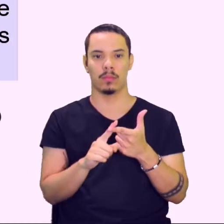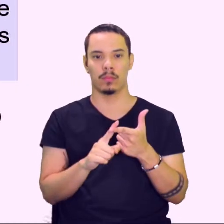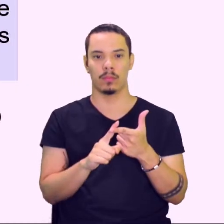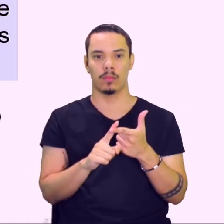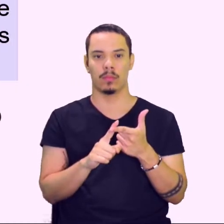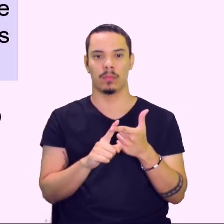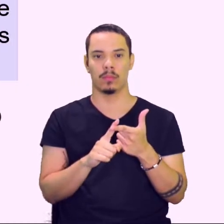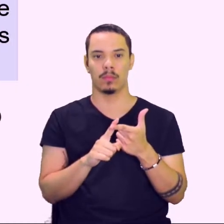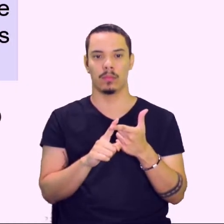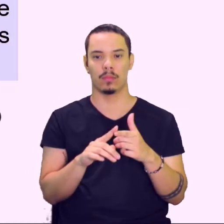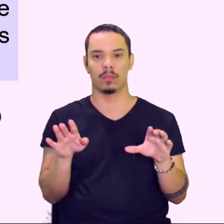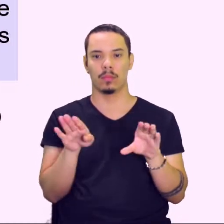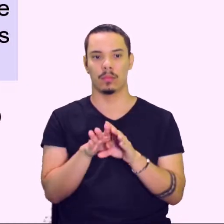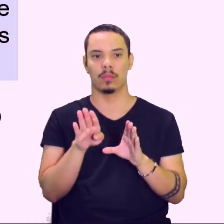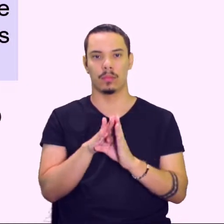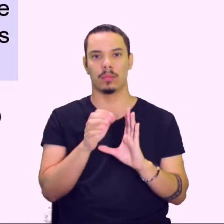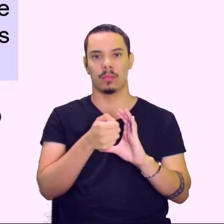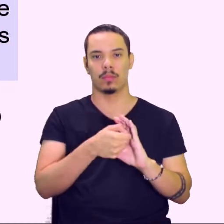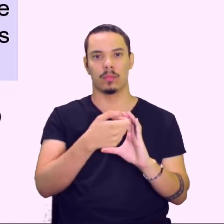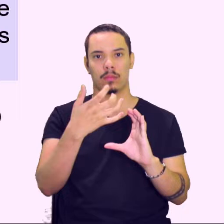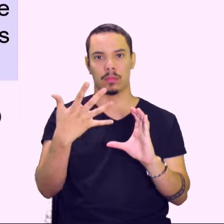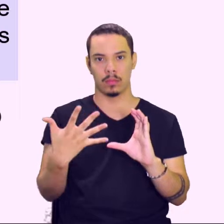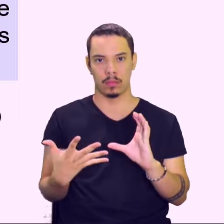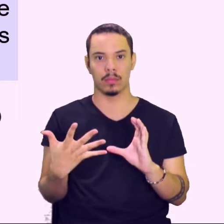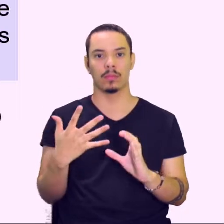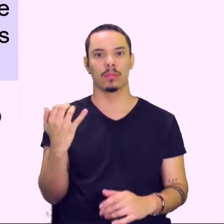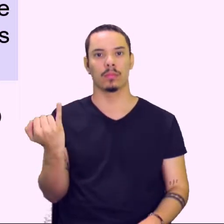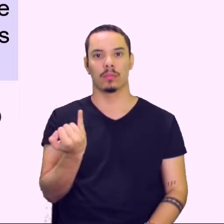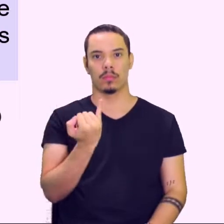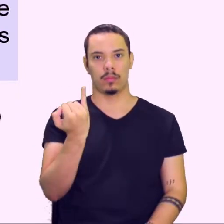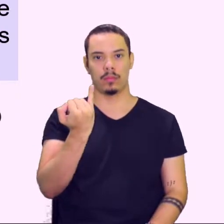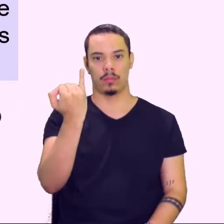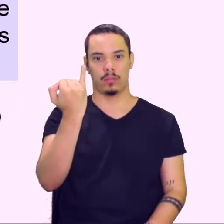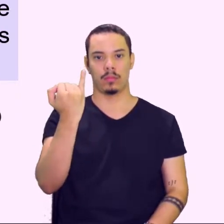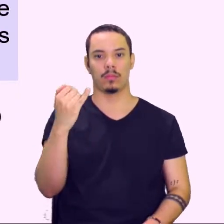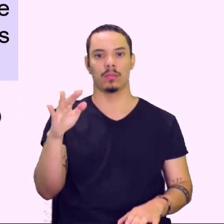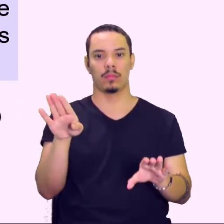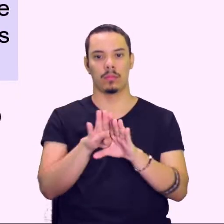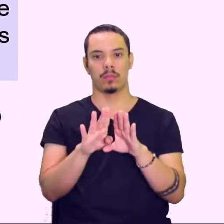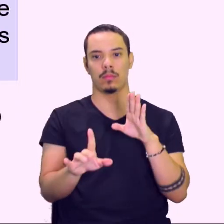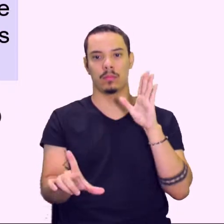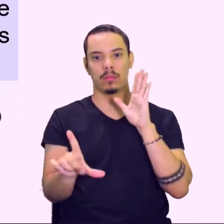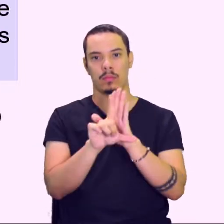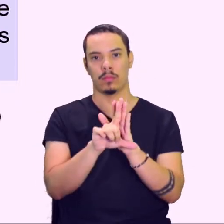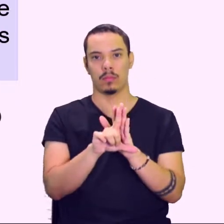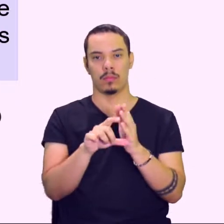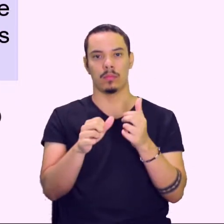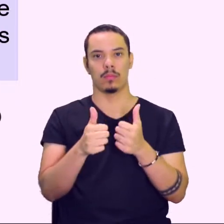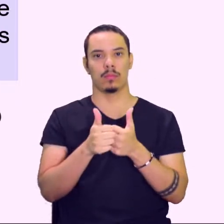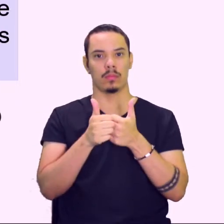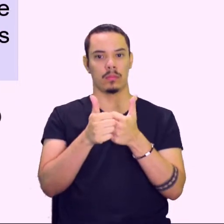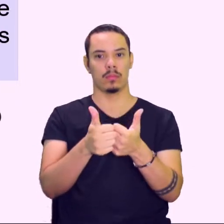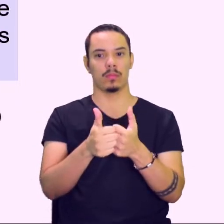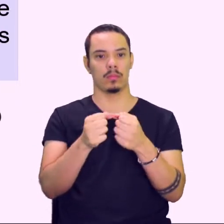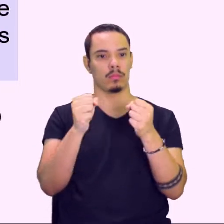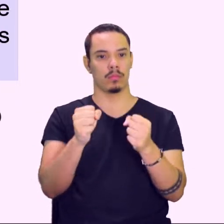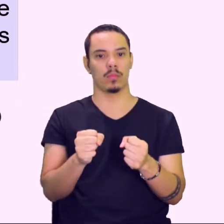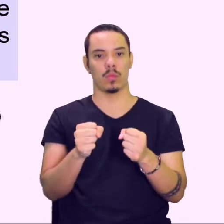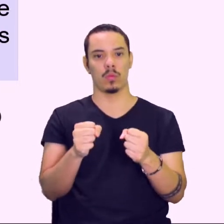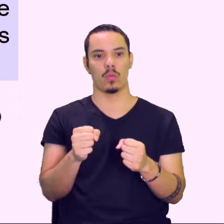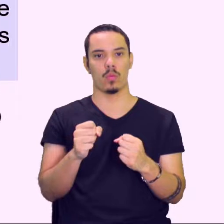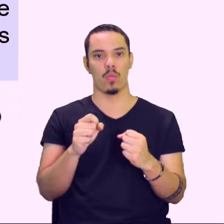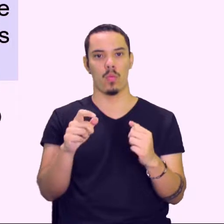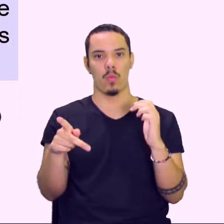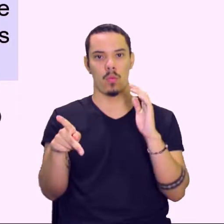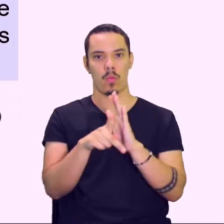Jurisdicionais, com características naturais relevantes, legalmente instituídos pelo poder público, com